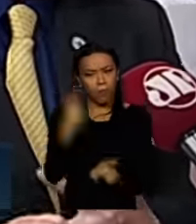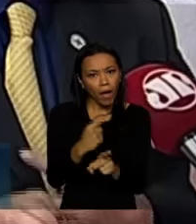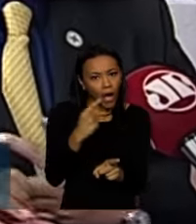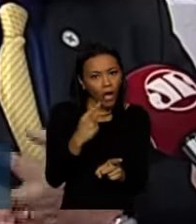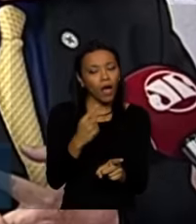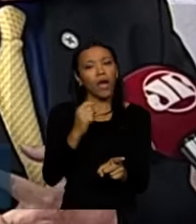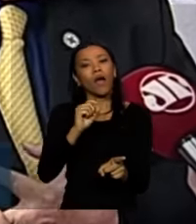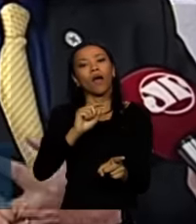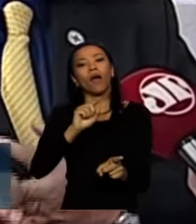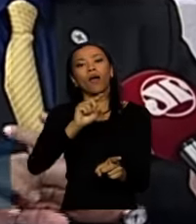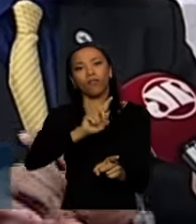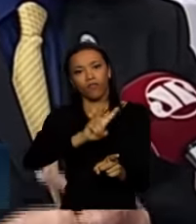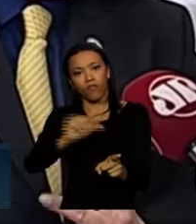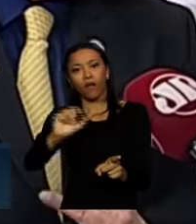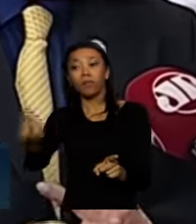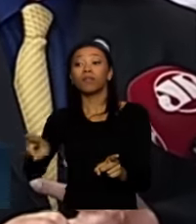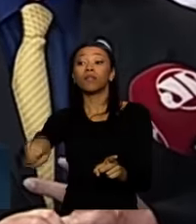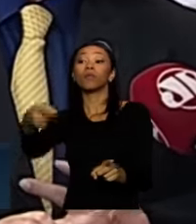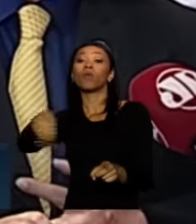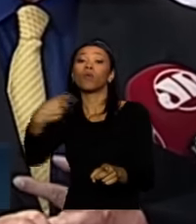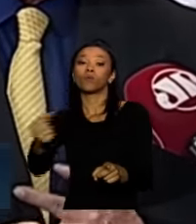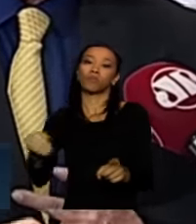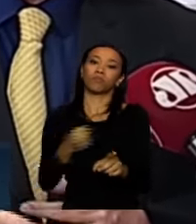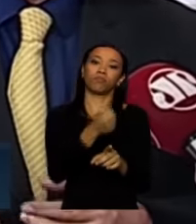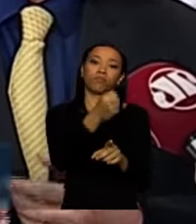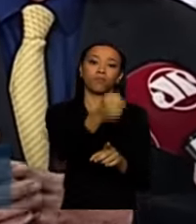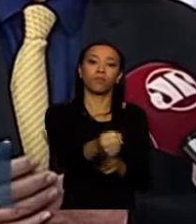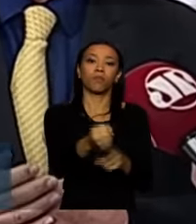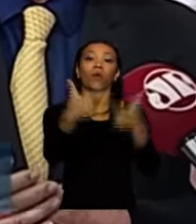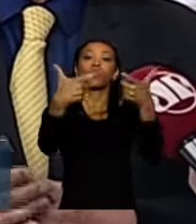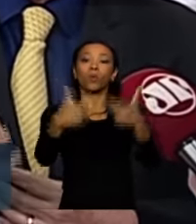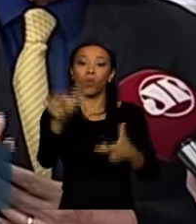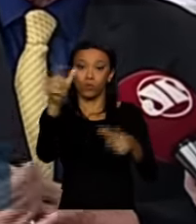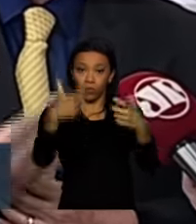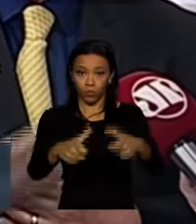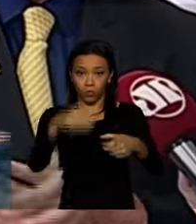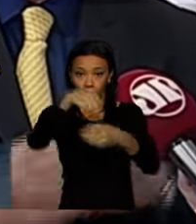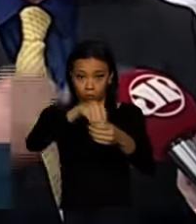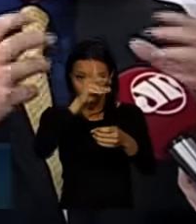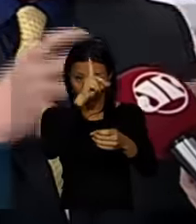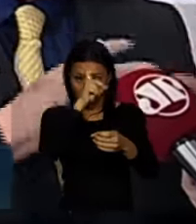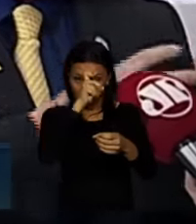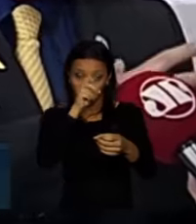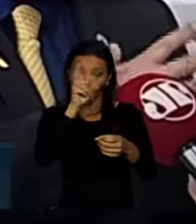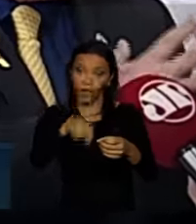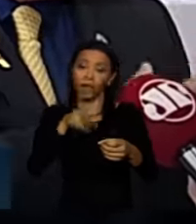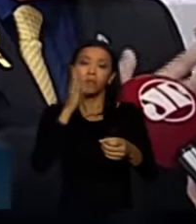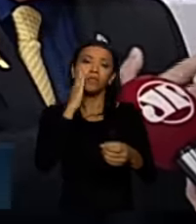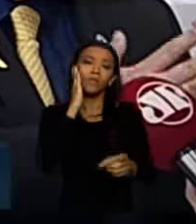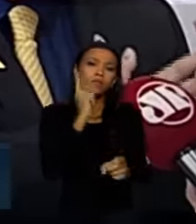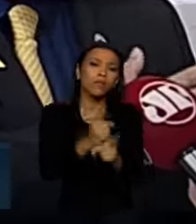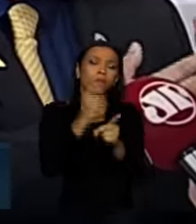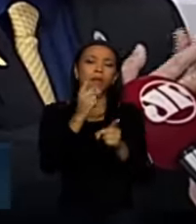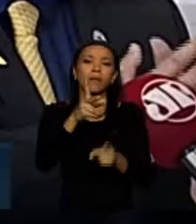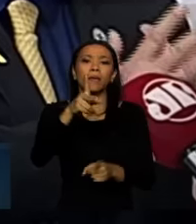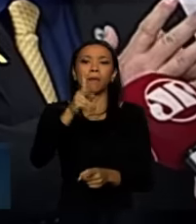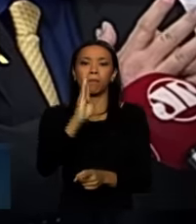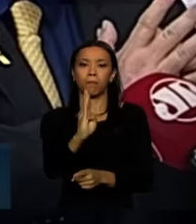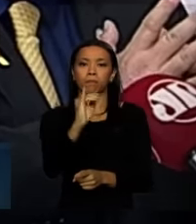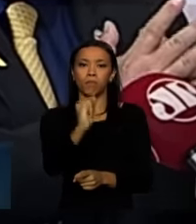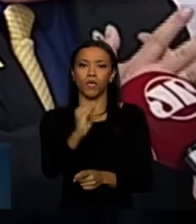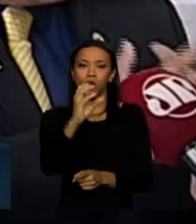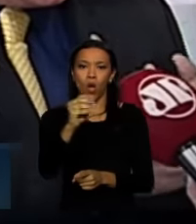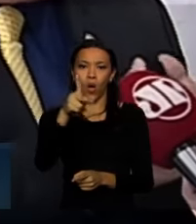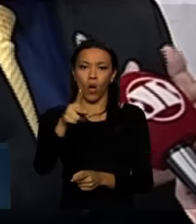elastografia ou pra biópsia ou pro apre eh e no final então ele quando tiver